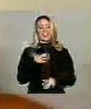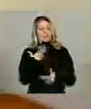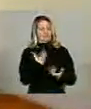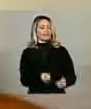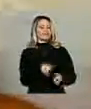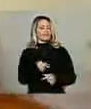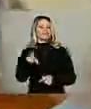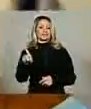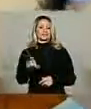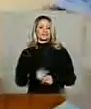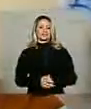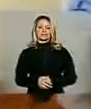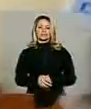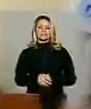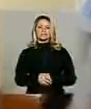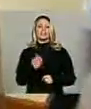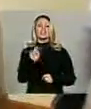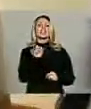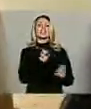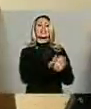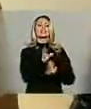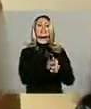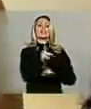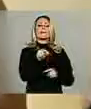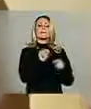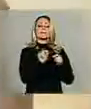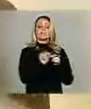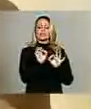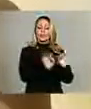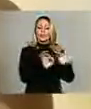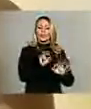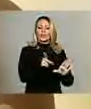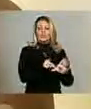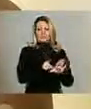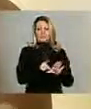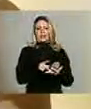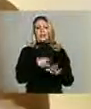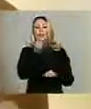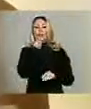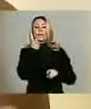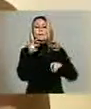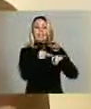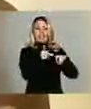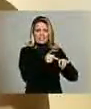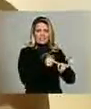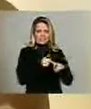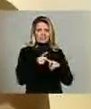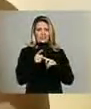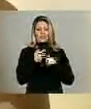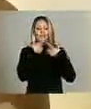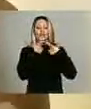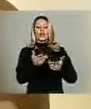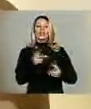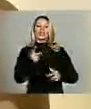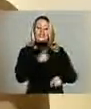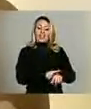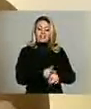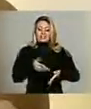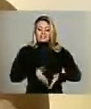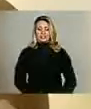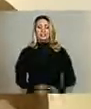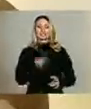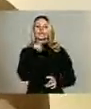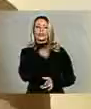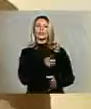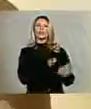com certeza. Quem foi que te instruiu para fazer esse exame? O pediatra, assim que a neném nasceu, ela instruiu que a gente fosse